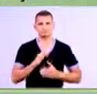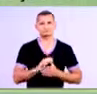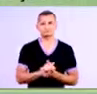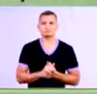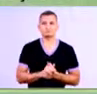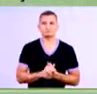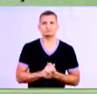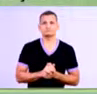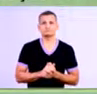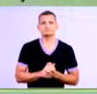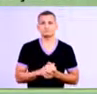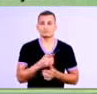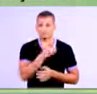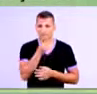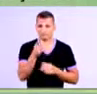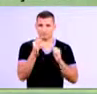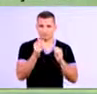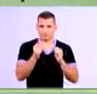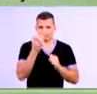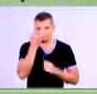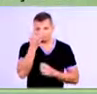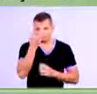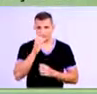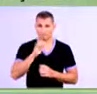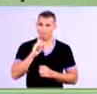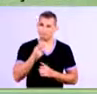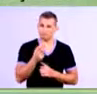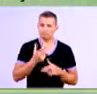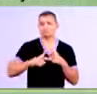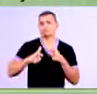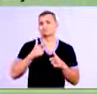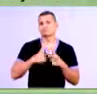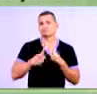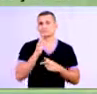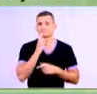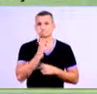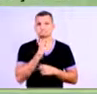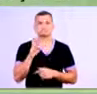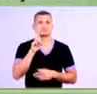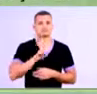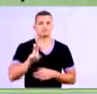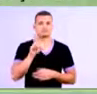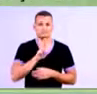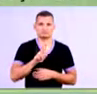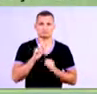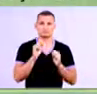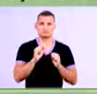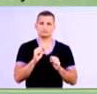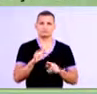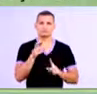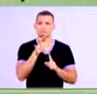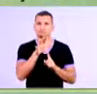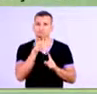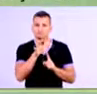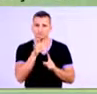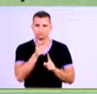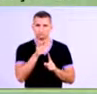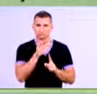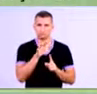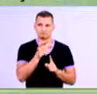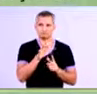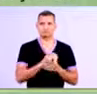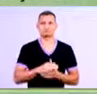Ela pode facilitar ou pode prejudicar a resposta do usuário, pode influenciar na produtividade,